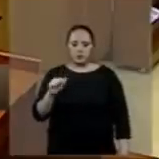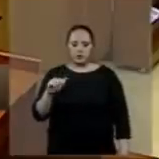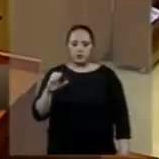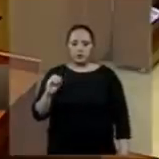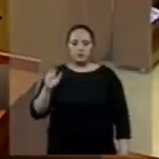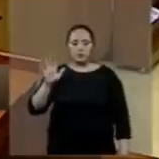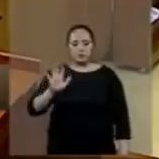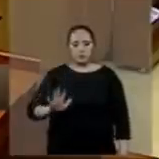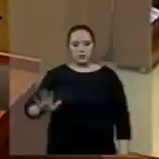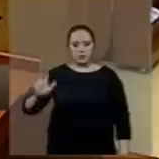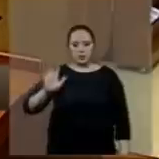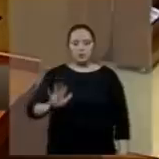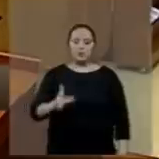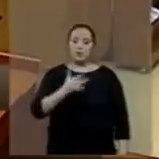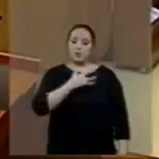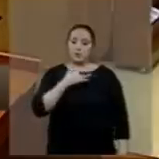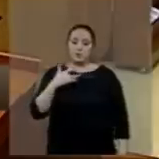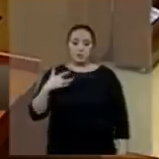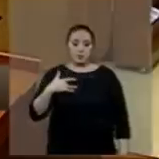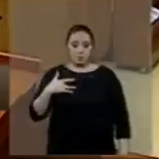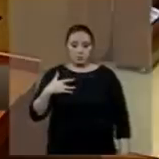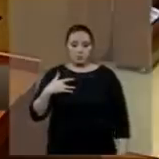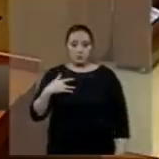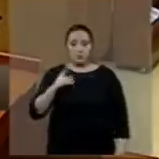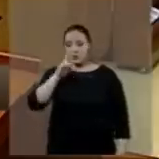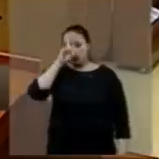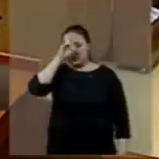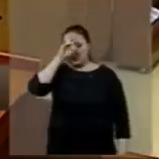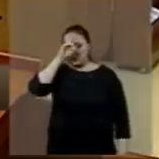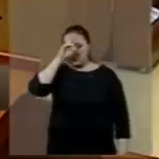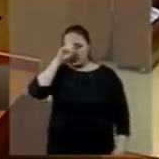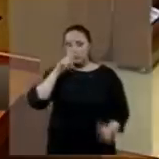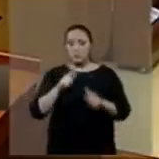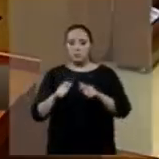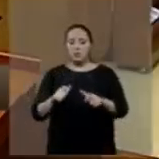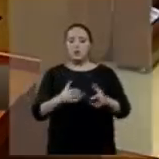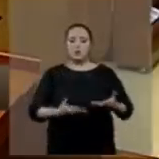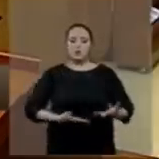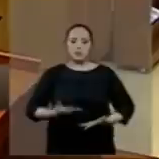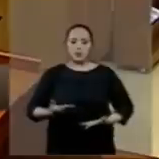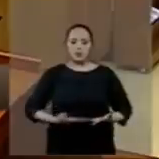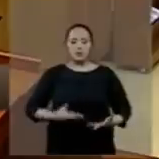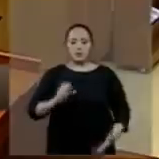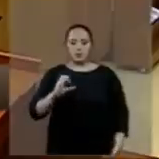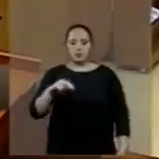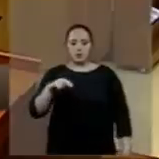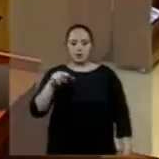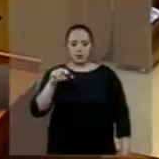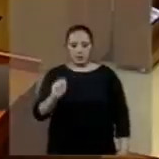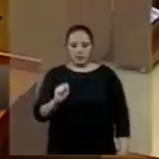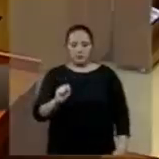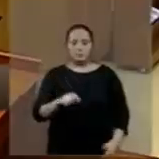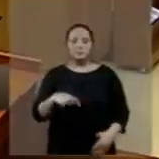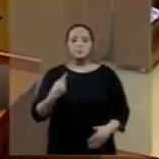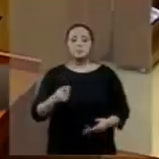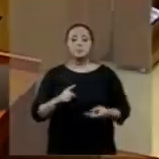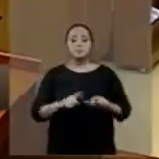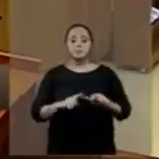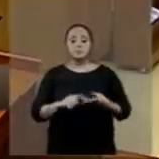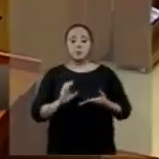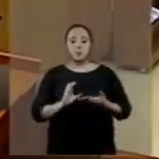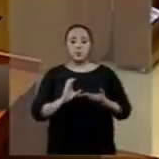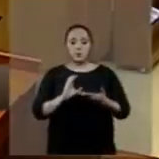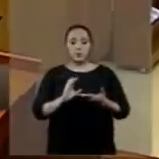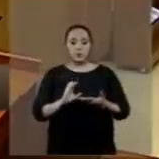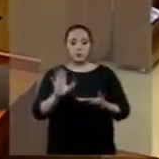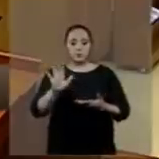Confederação Nacional da Saúde, Hospitais, Estabelecimentos e Serviços, CNS, o Conselho Federal da